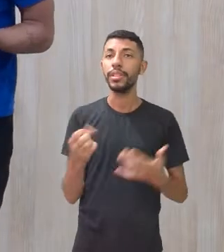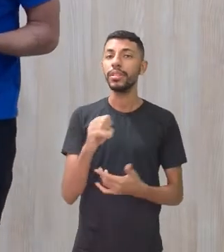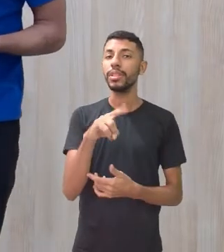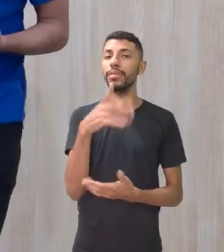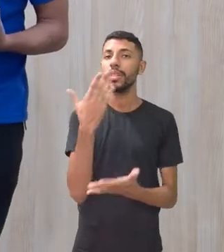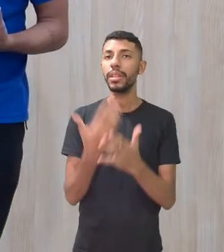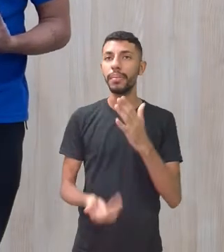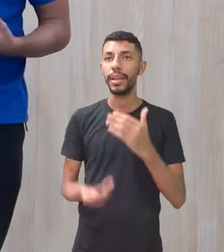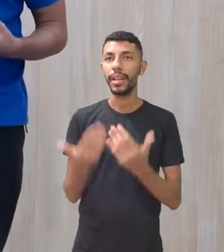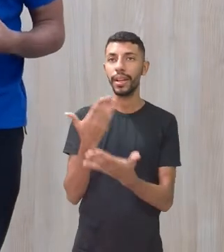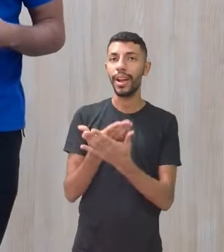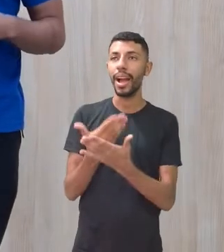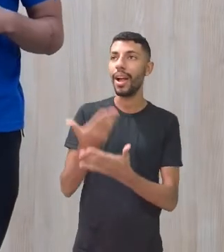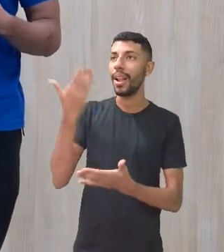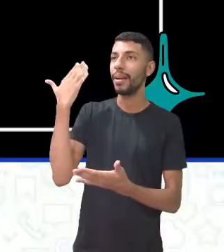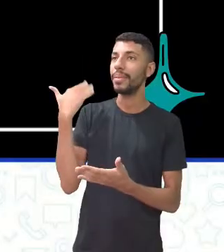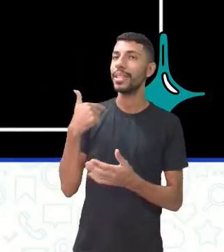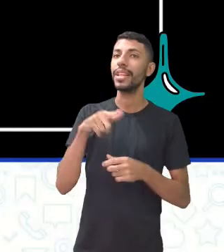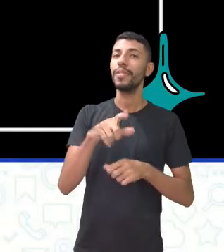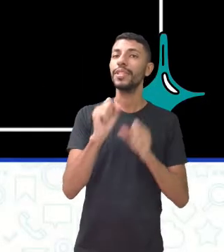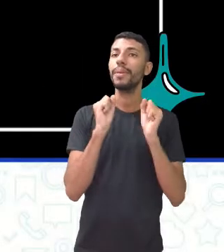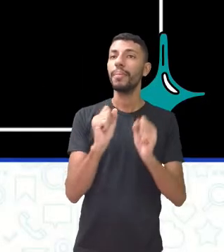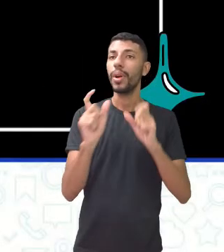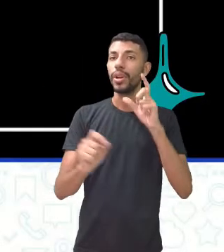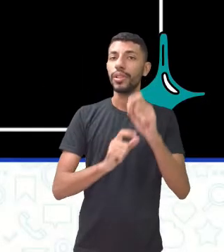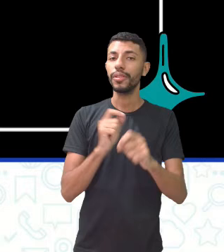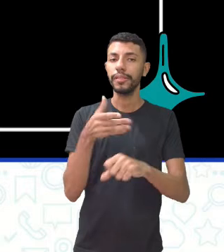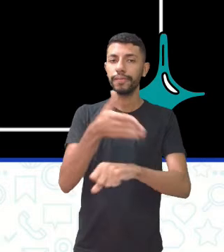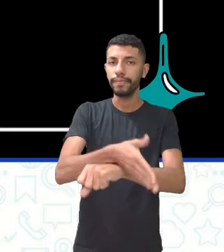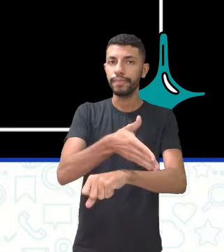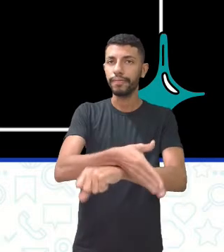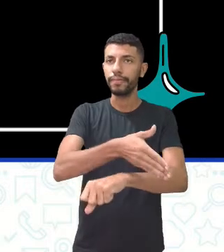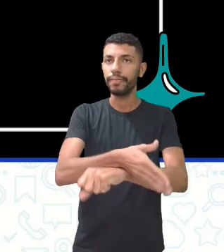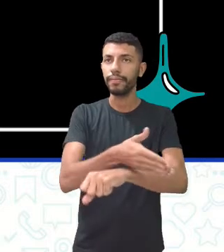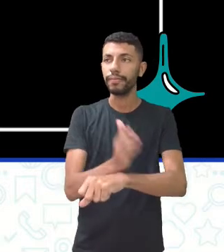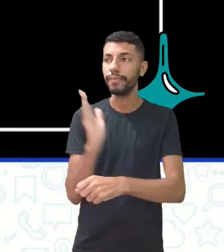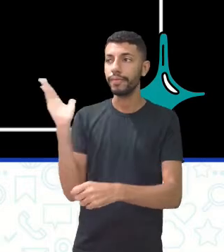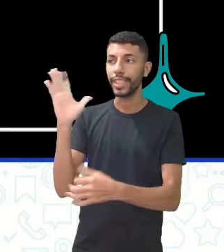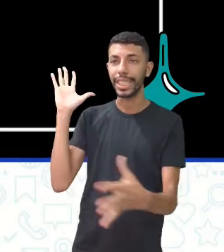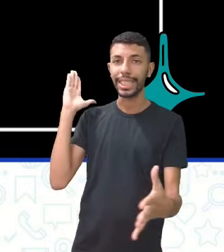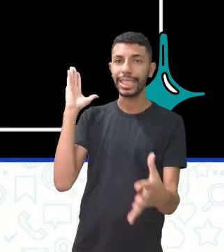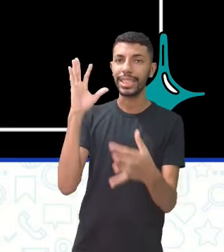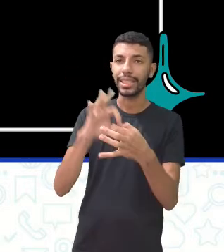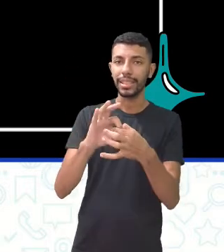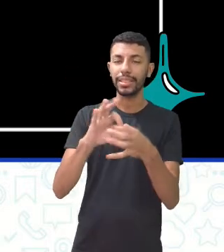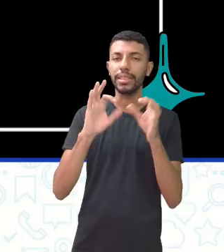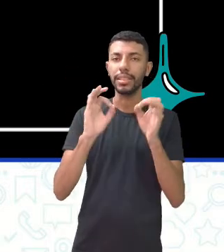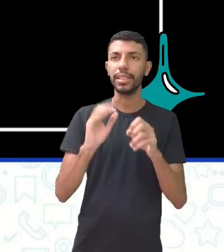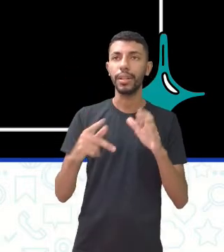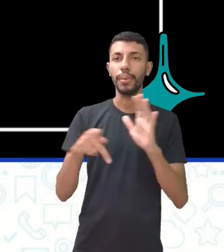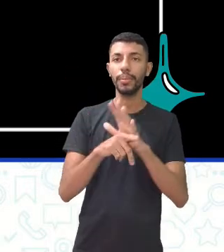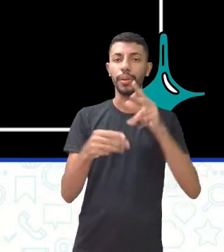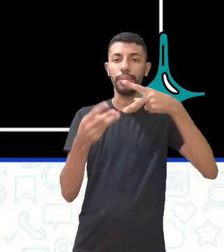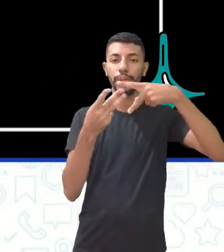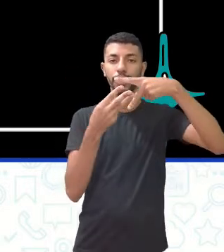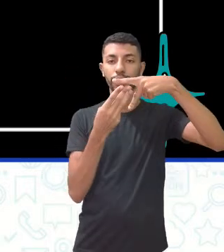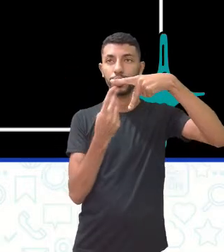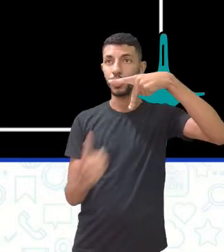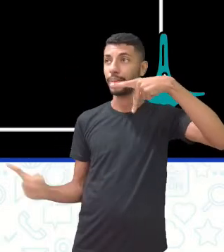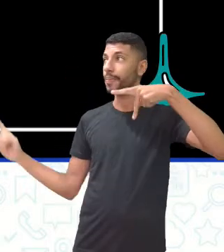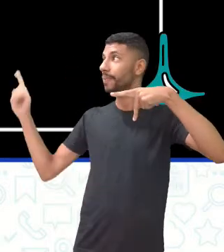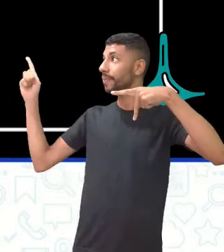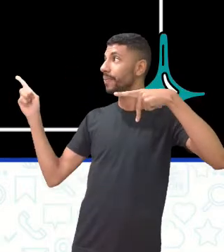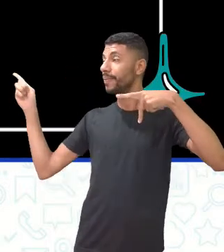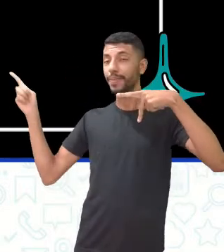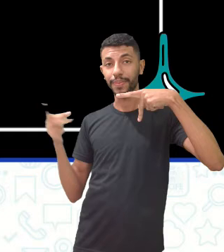aula anterior, você pode aí acessar ela diretamente pelo QR Code que está na tela. Então, é só